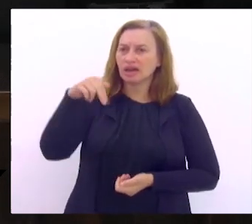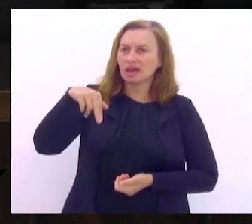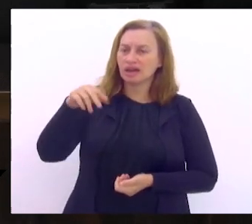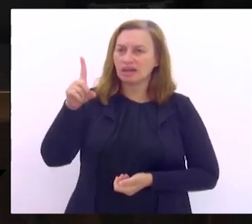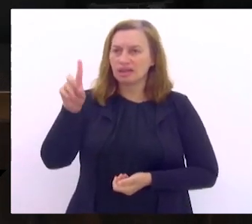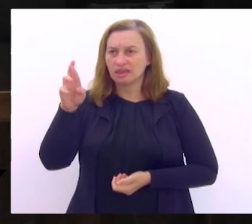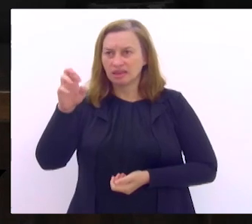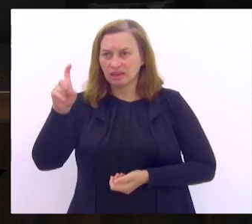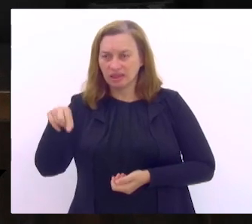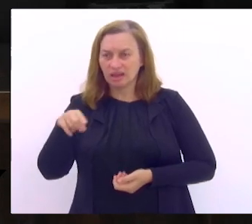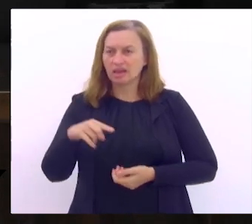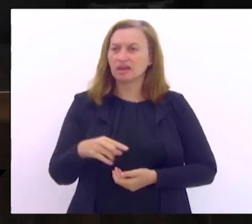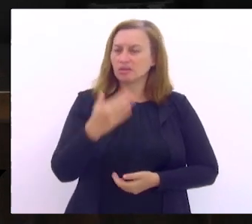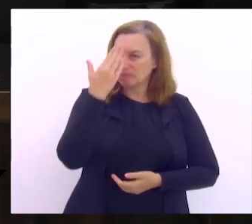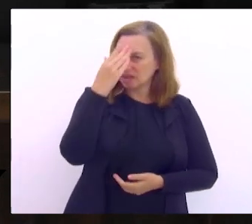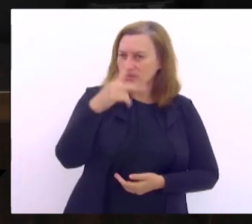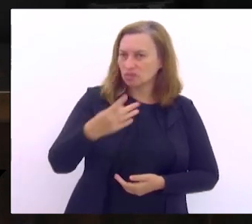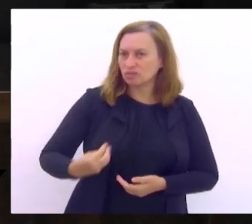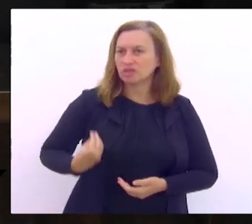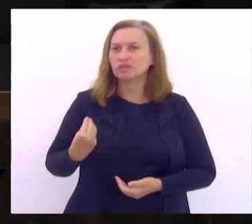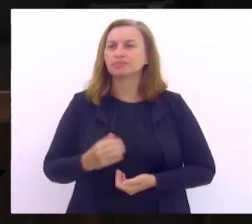Rio. Obrigado pela presença.